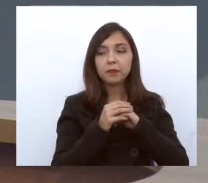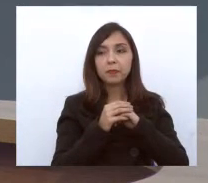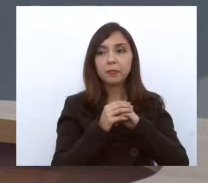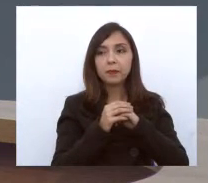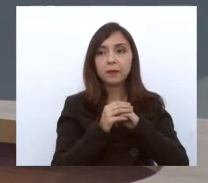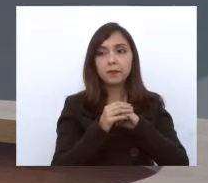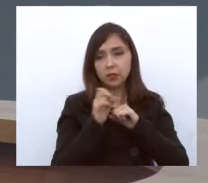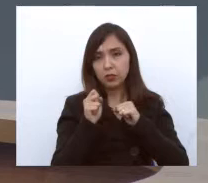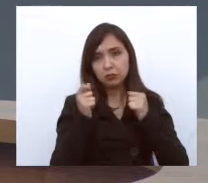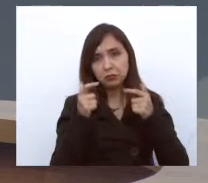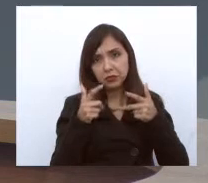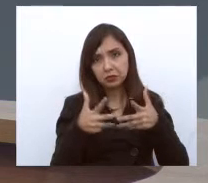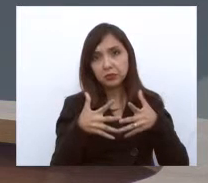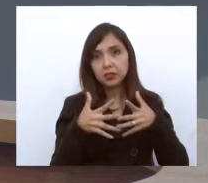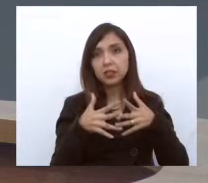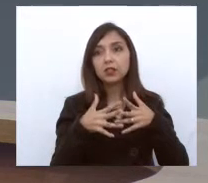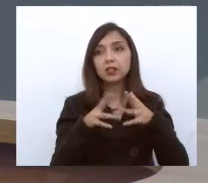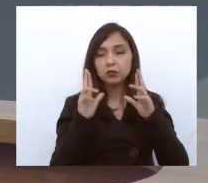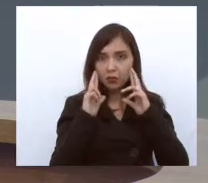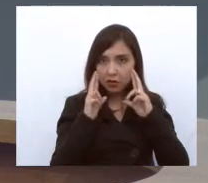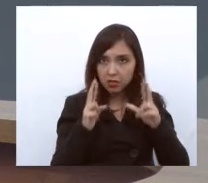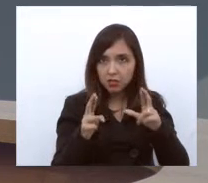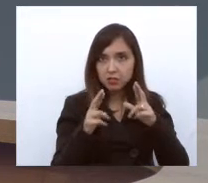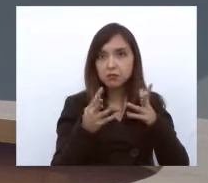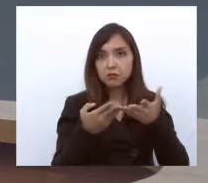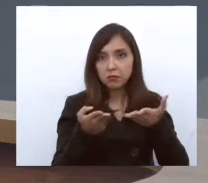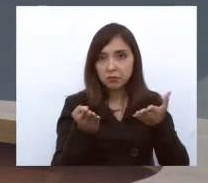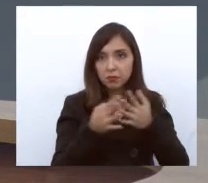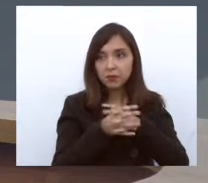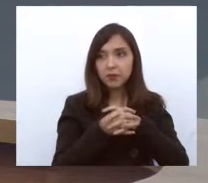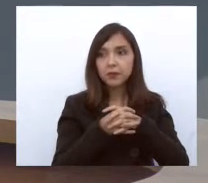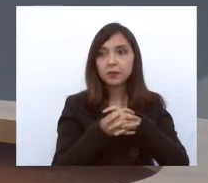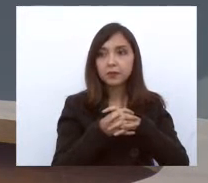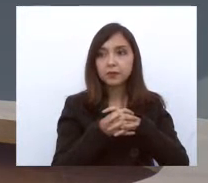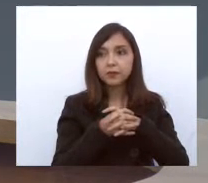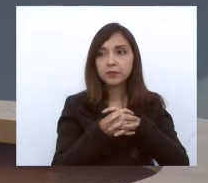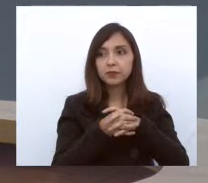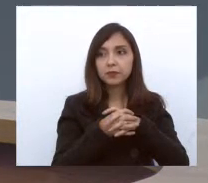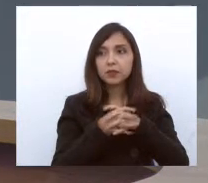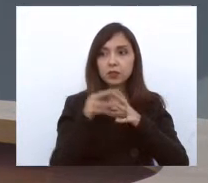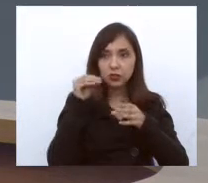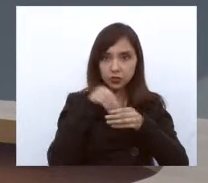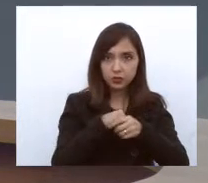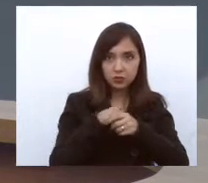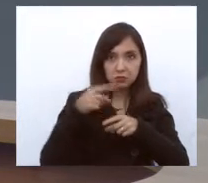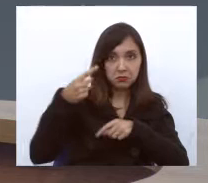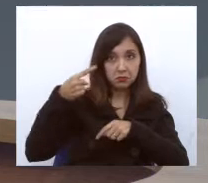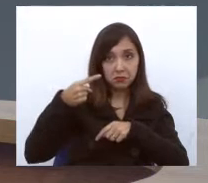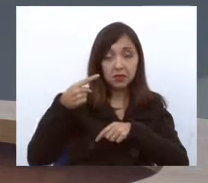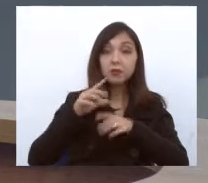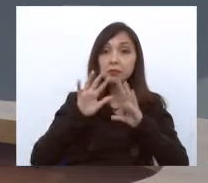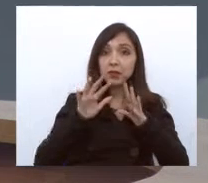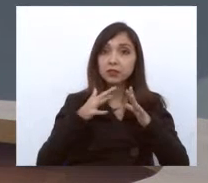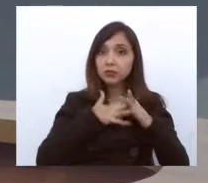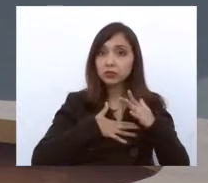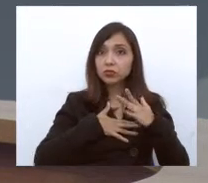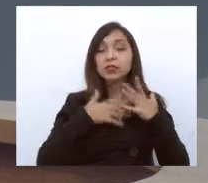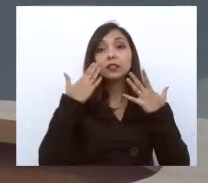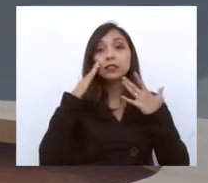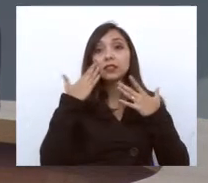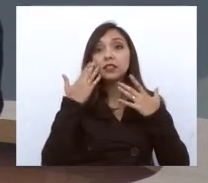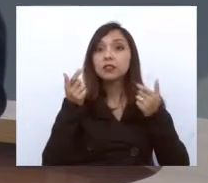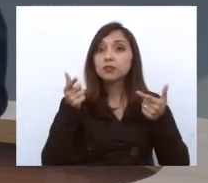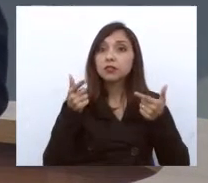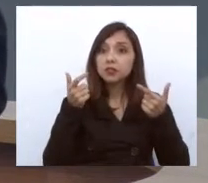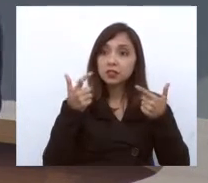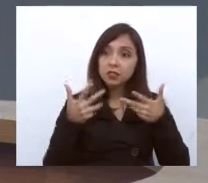eu só estou dizendo, nobre vereador, com todo respeito, como falei para Vossa Excelência, que irei votar favorável, nós vamos estar votando em primeira. Mas eu gostaria de entender melhor, quando Vossa